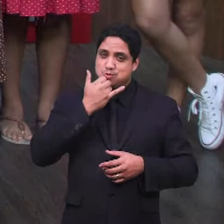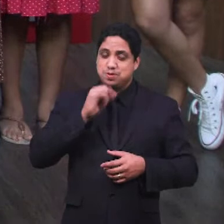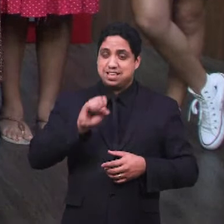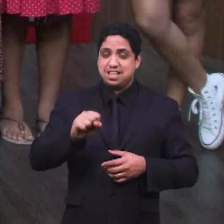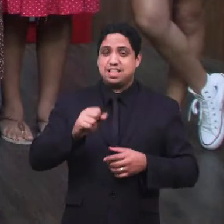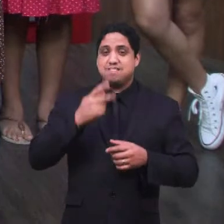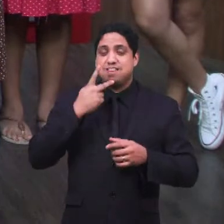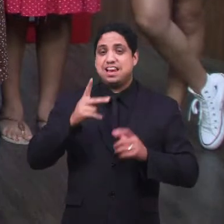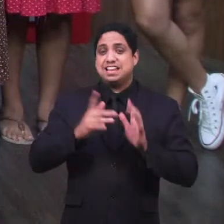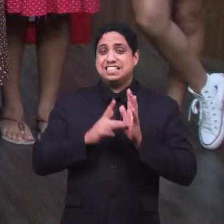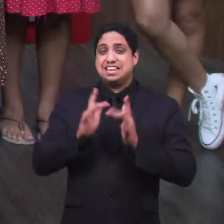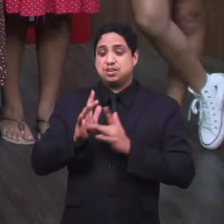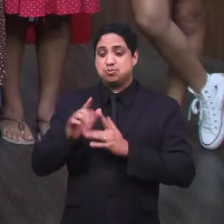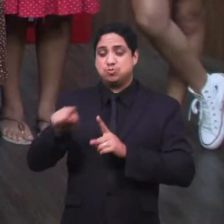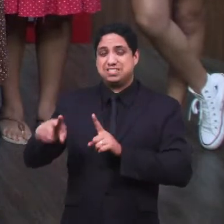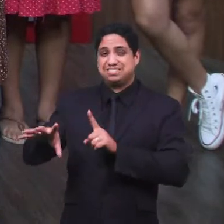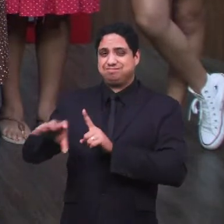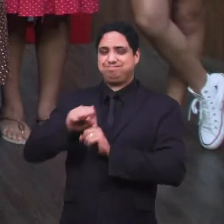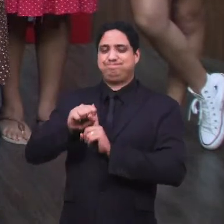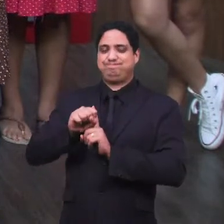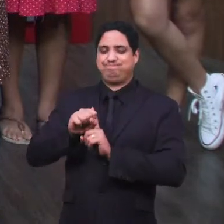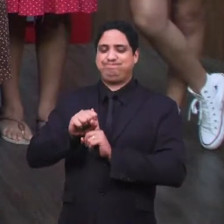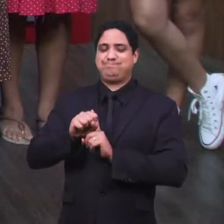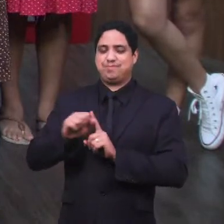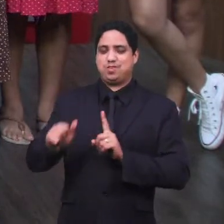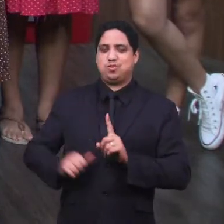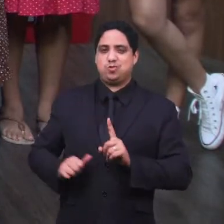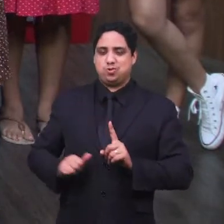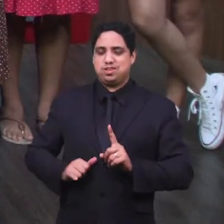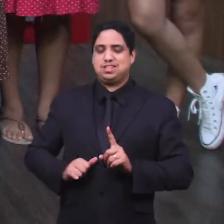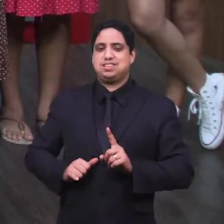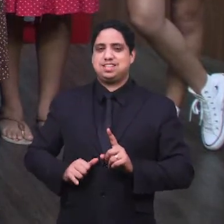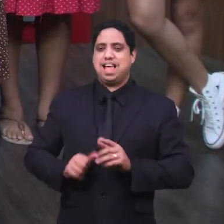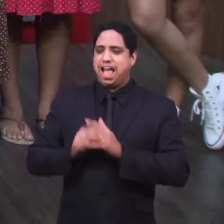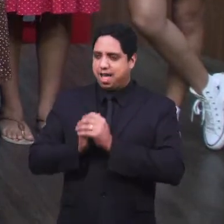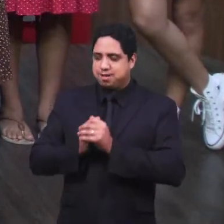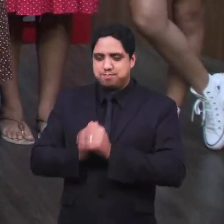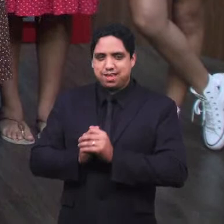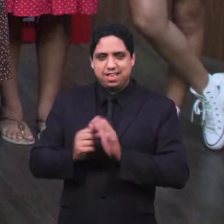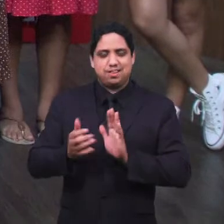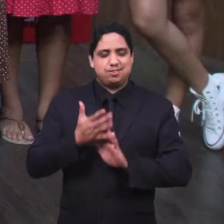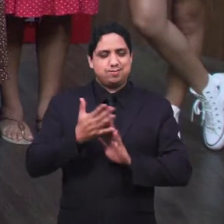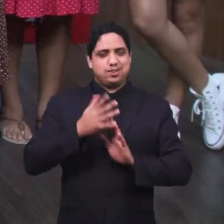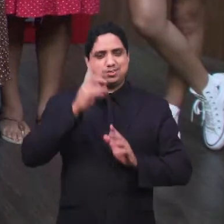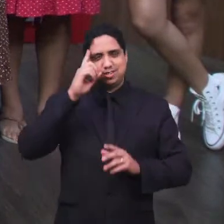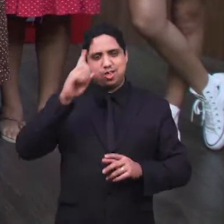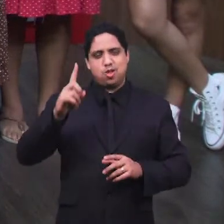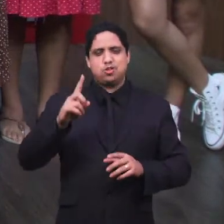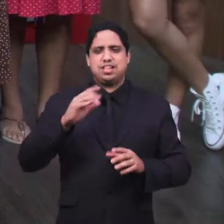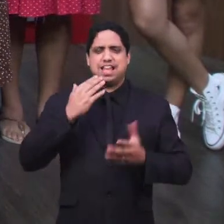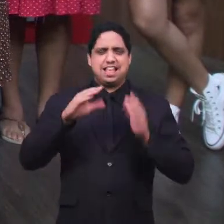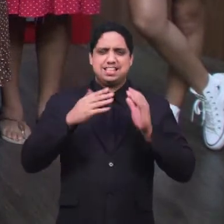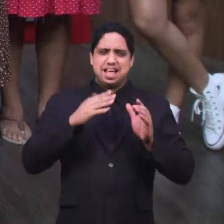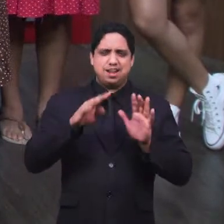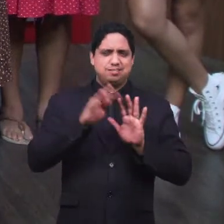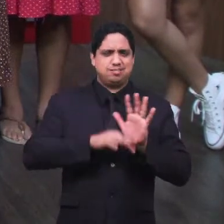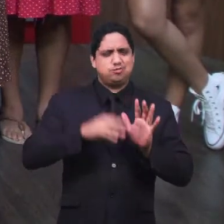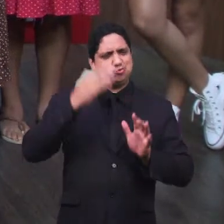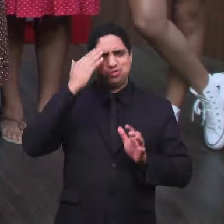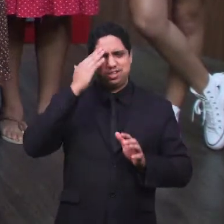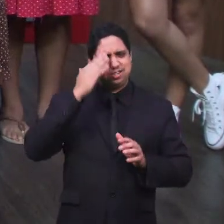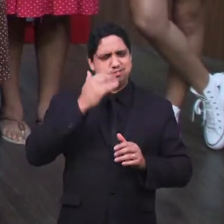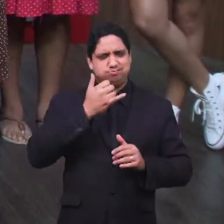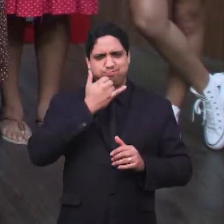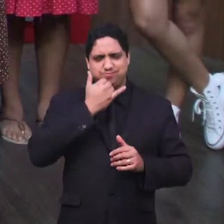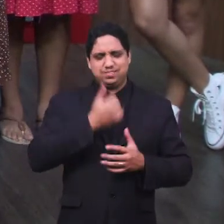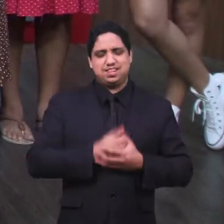Jesus levou sobre si as nossas dores. Amém! Louvado seja o Senhor! Que colaboração boa nós